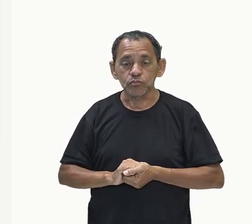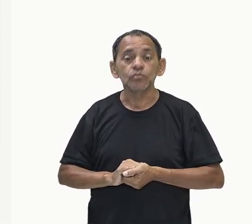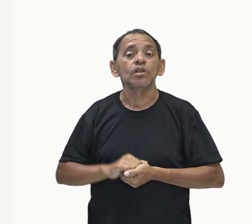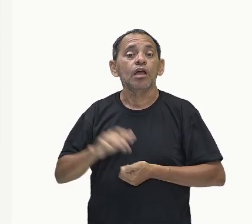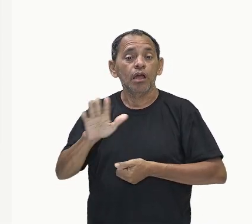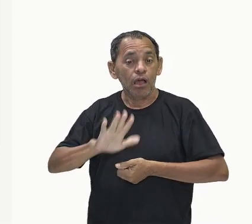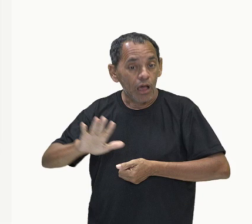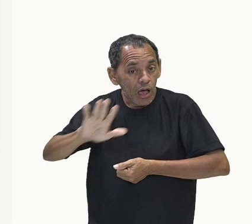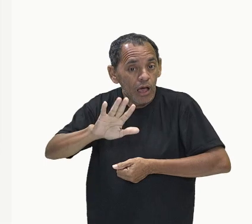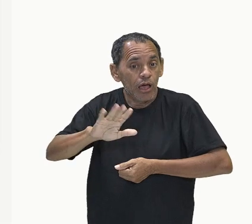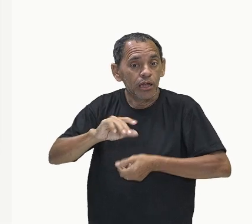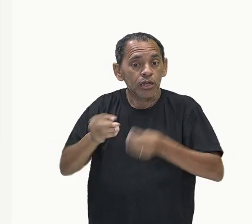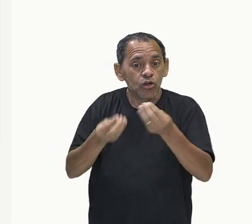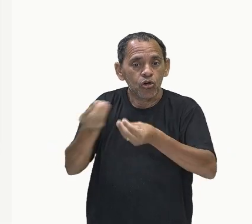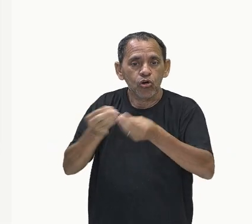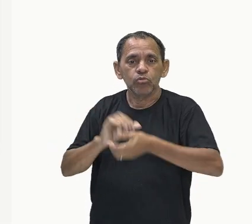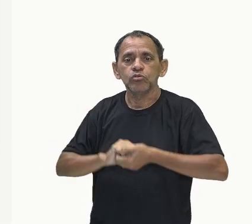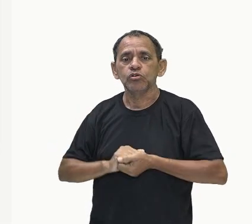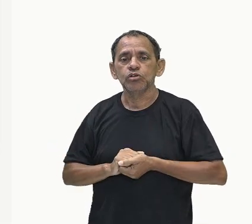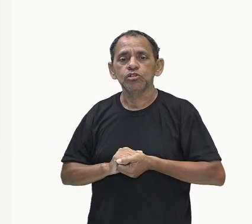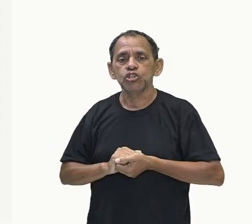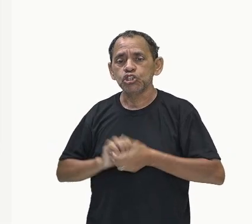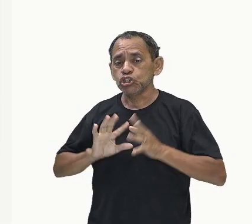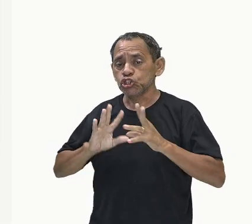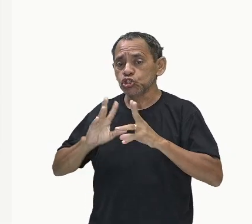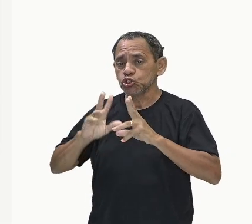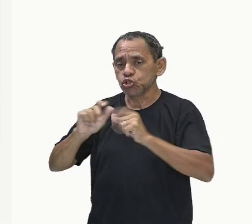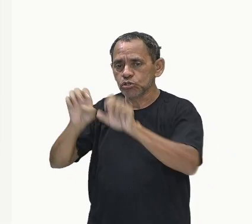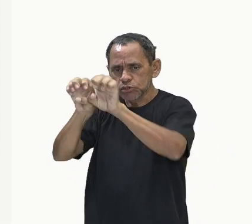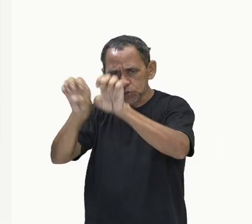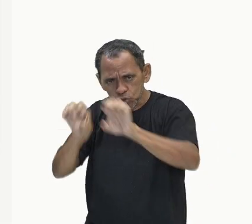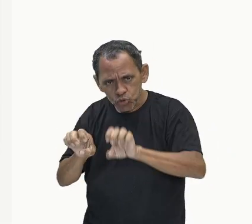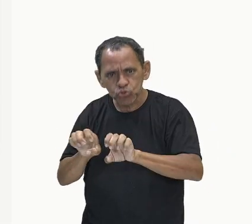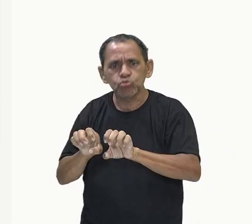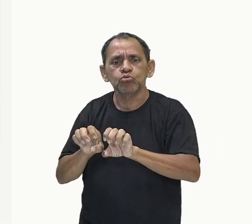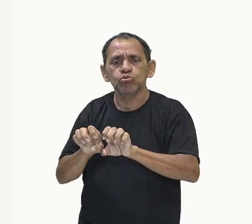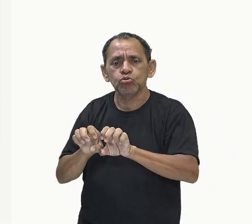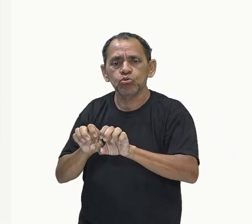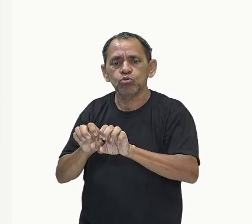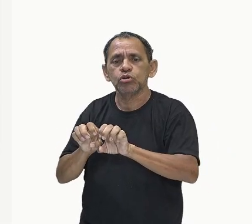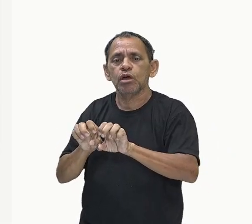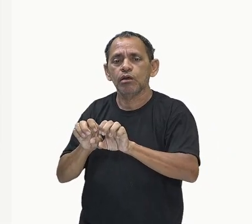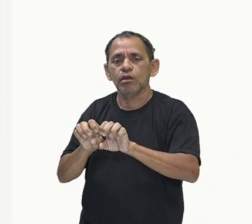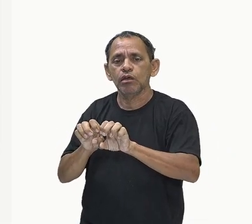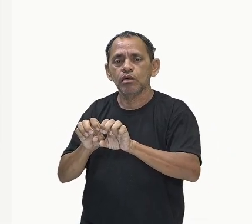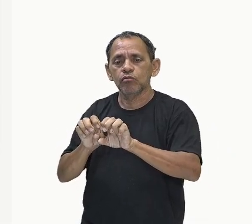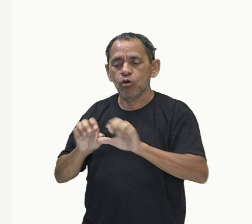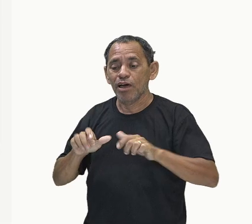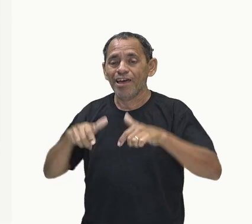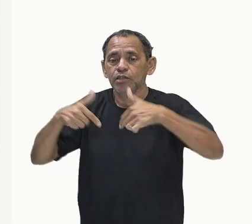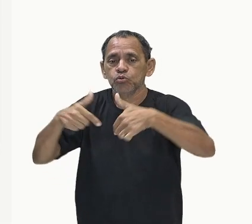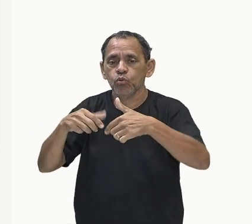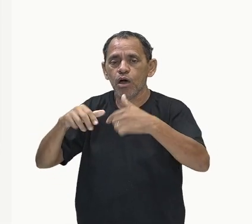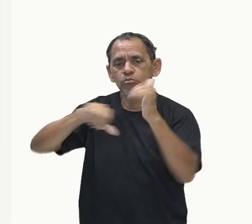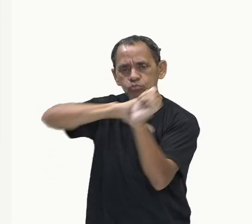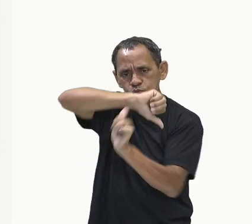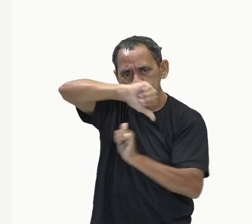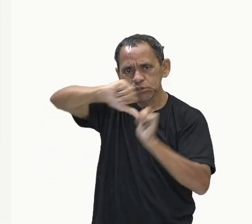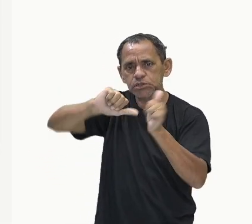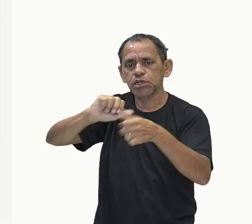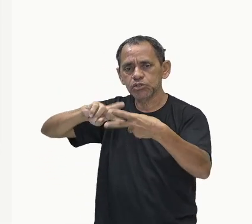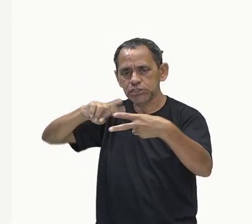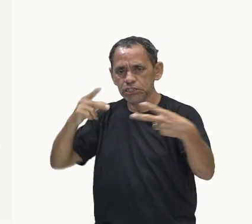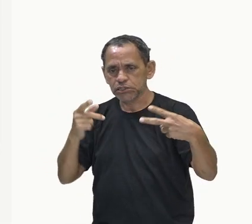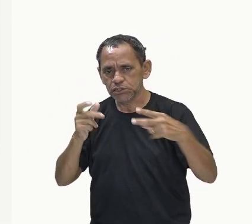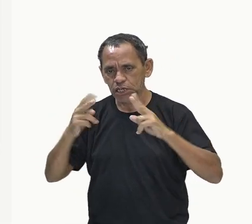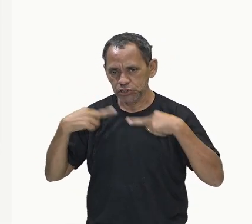ou de peptídeos, que são todas as estruturas que vão atuar modificando o DNA do